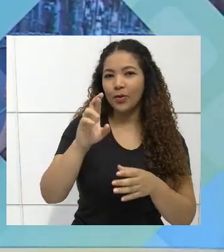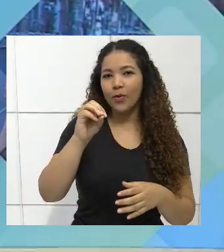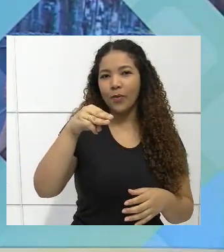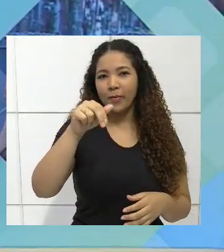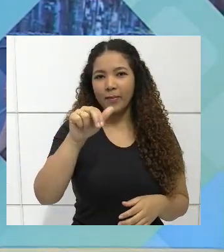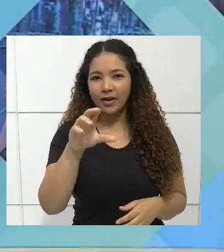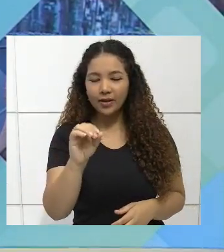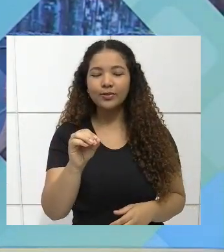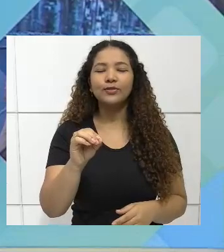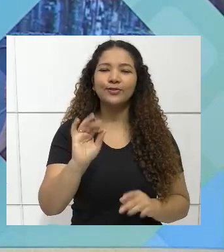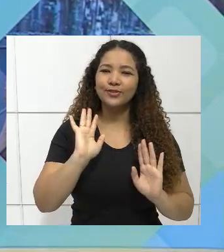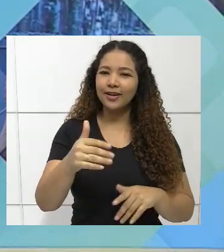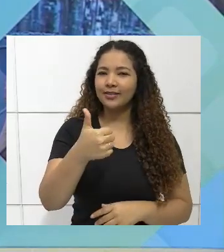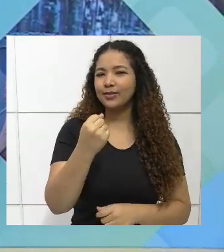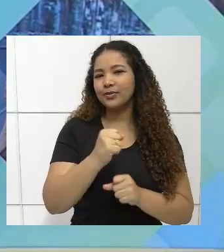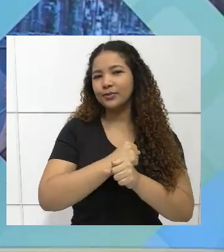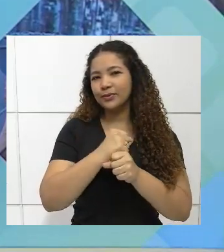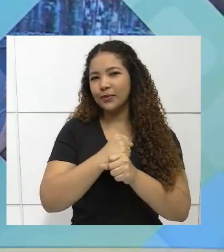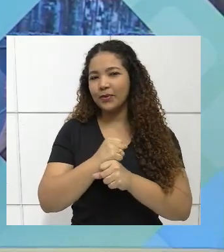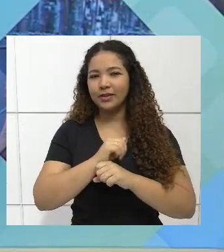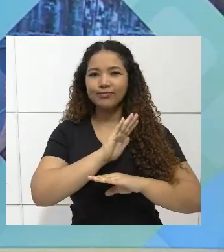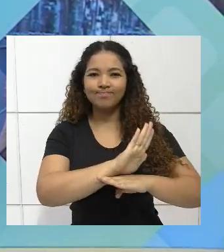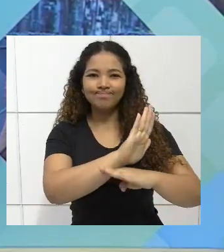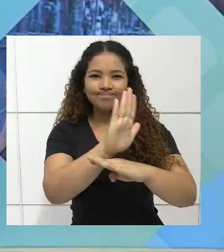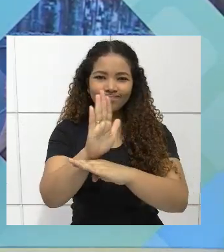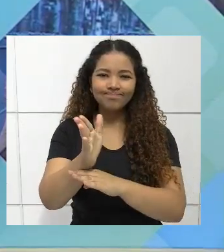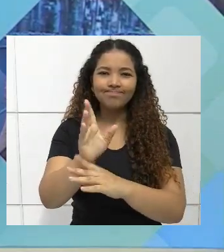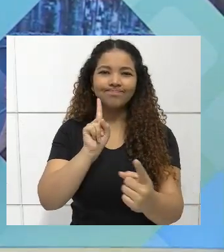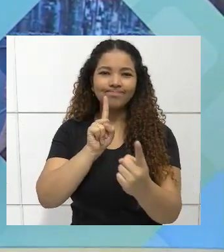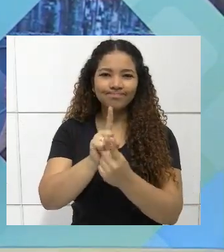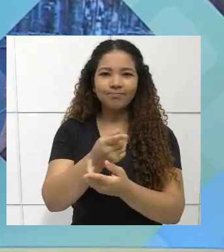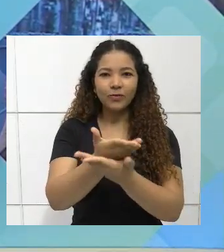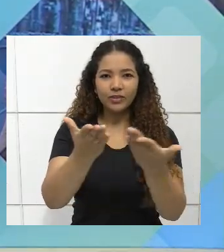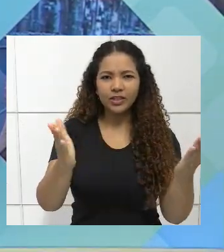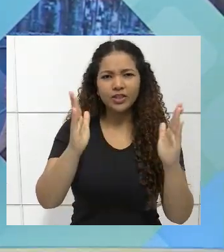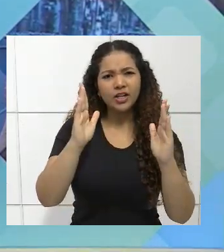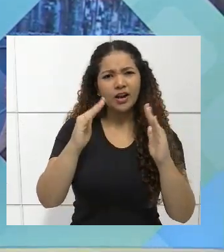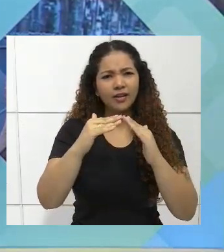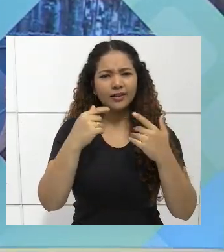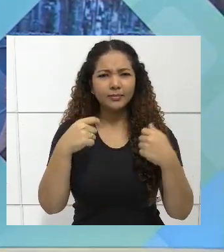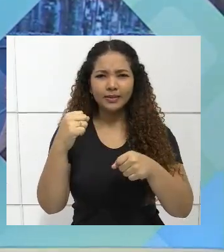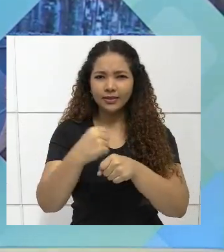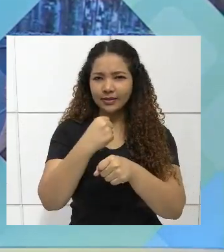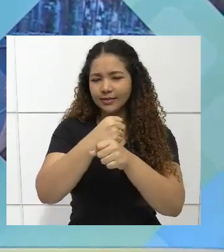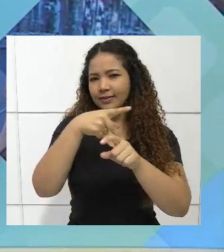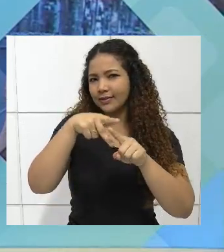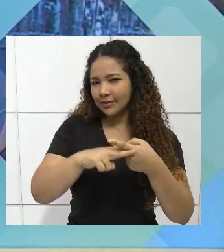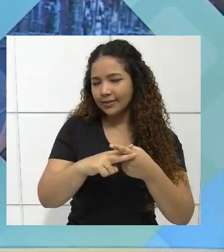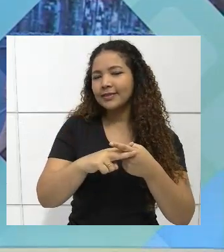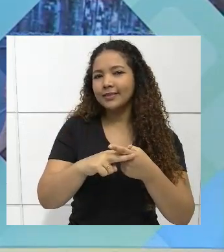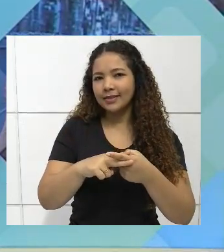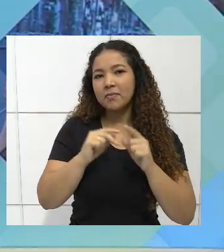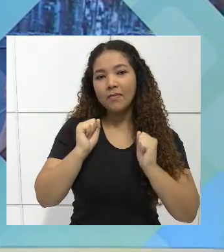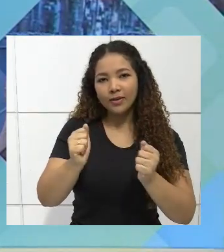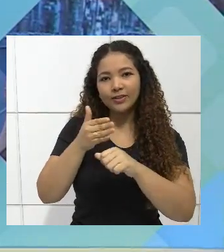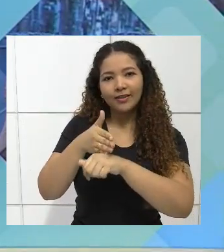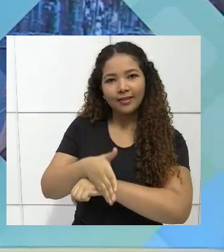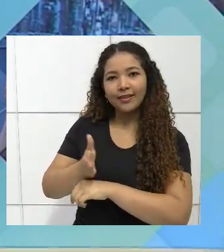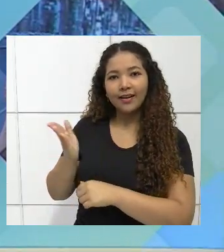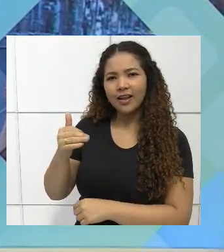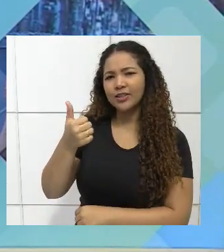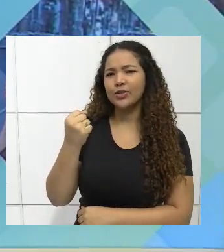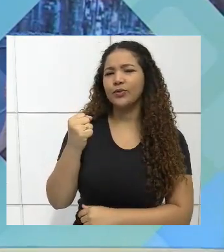muito carinho, atenção, respeito e responsabilidade. Você que está construindo ou reformando, não deixe de passar em uma das lojas do Grupo Romano. São 18